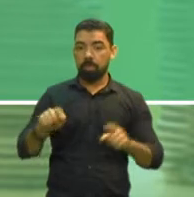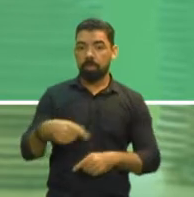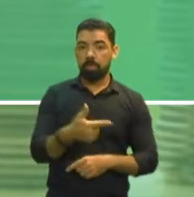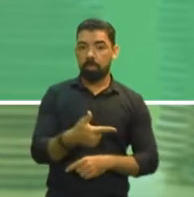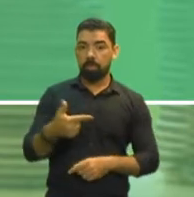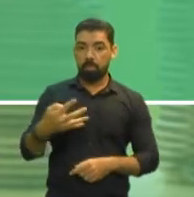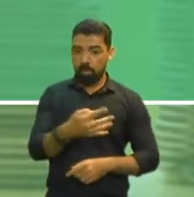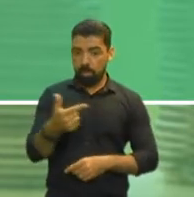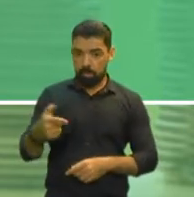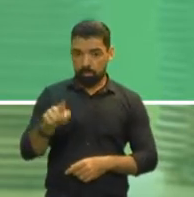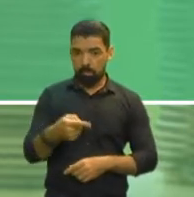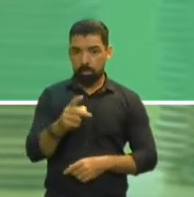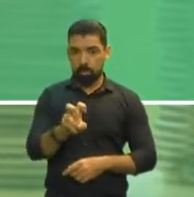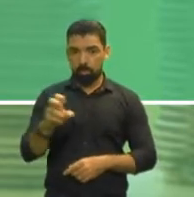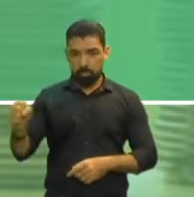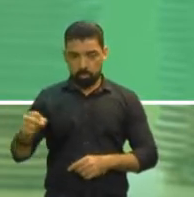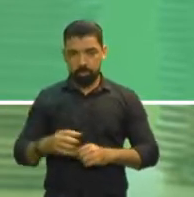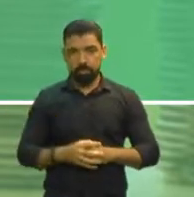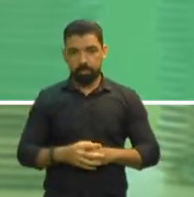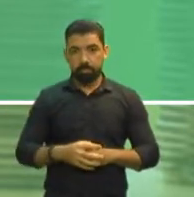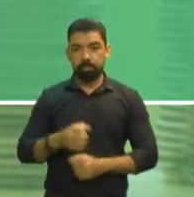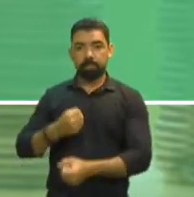42,58%. Em 2002,